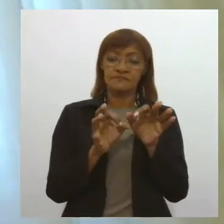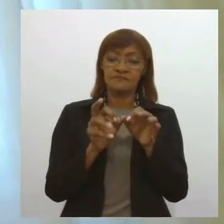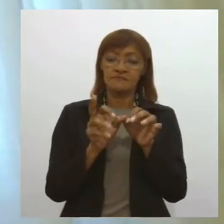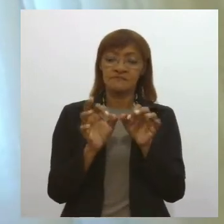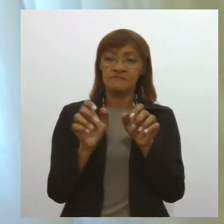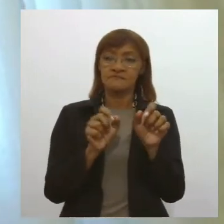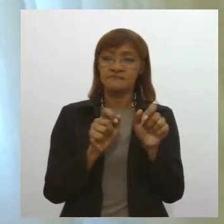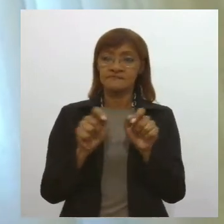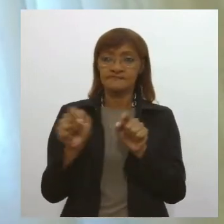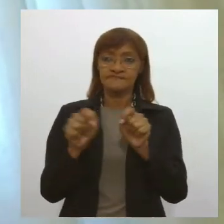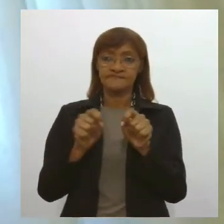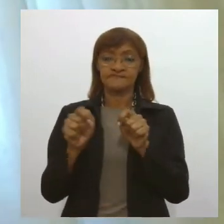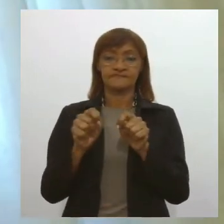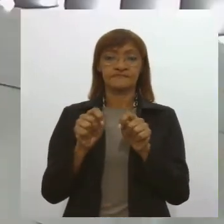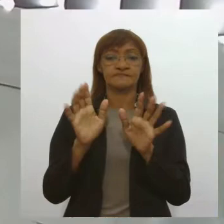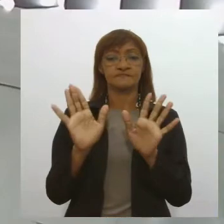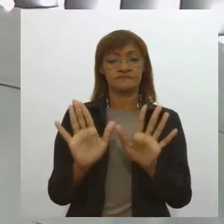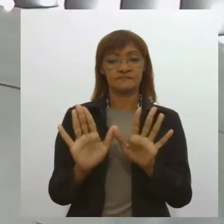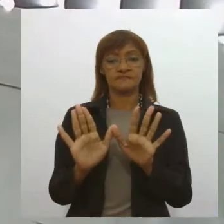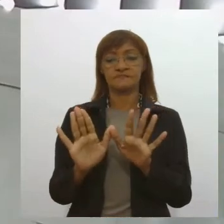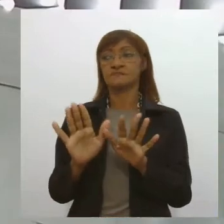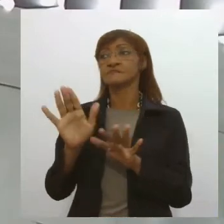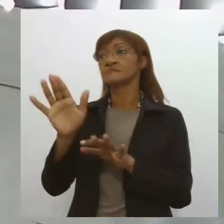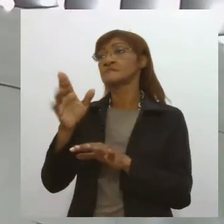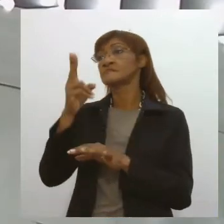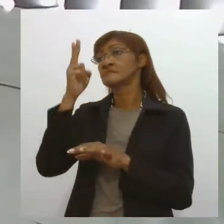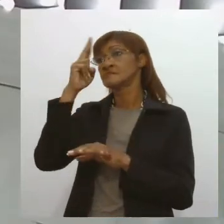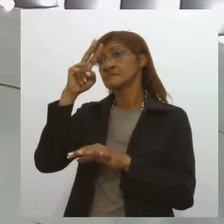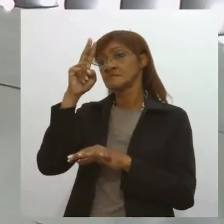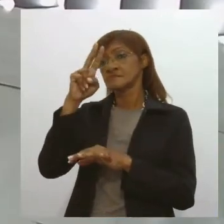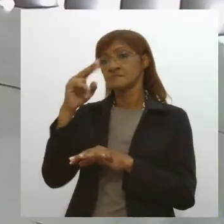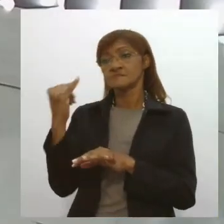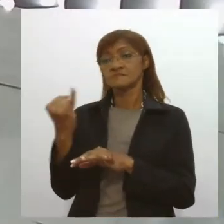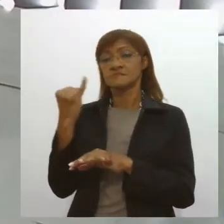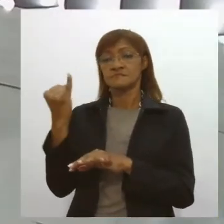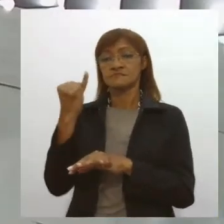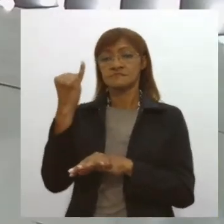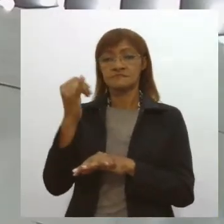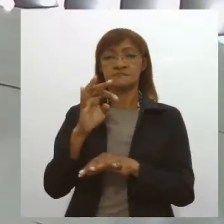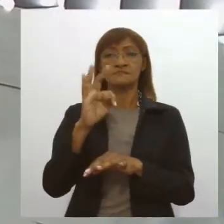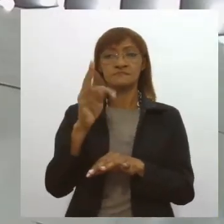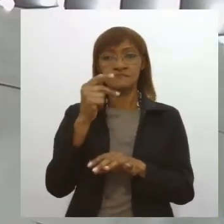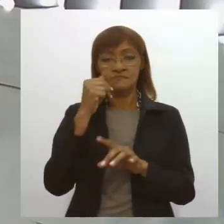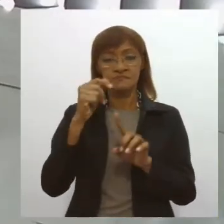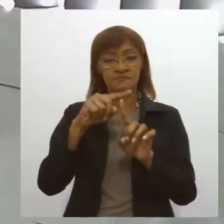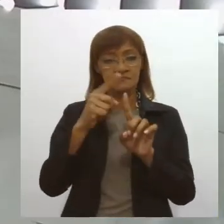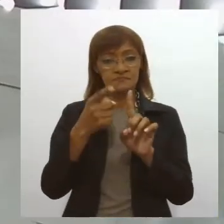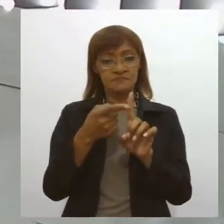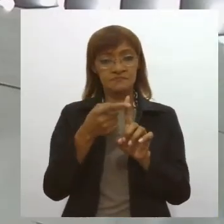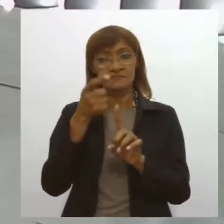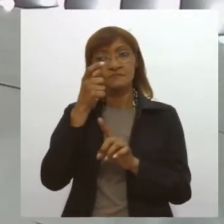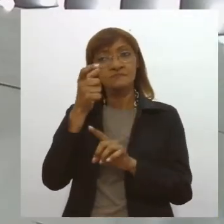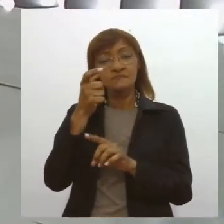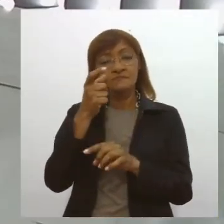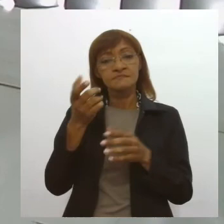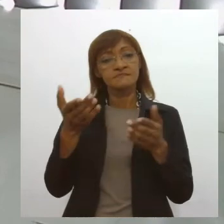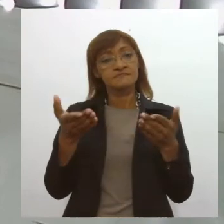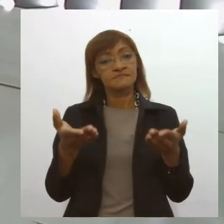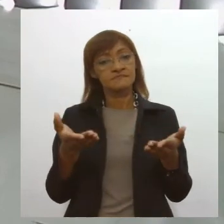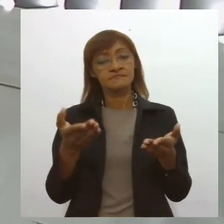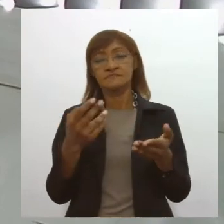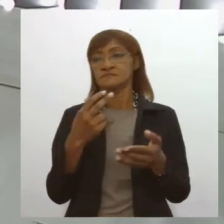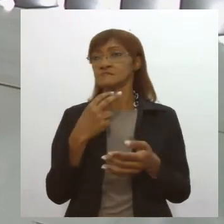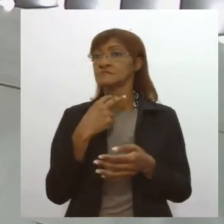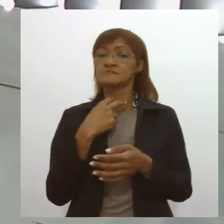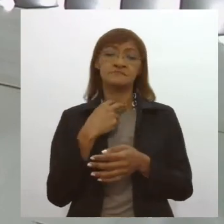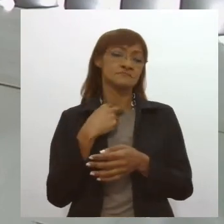mais graves, né. Doutora, é bom lembrar, né, as gestantes que estão assistindo agora o Jornal da Lese, segunda edição, que não pode